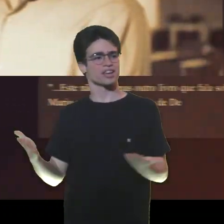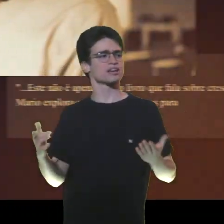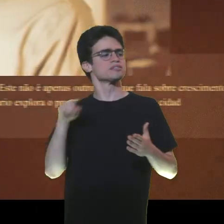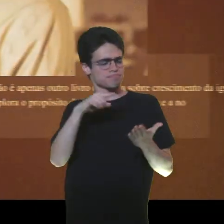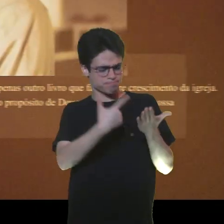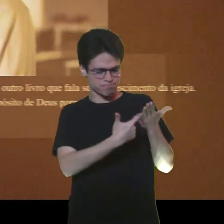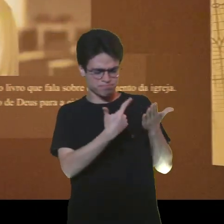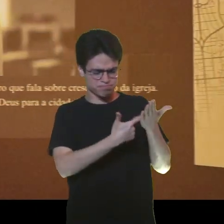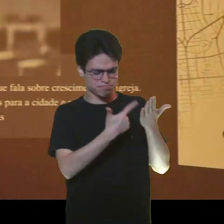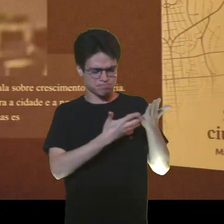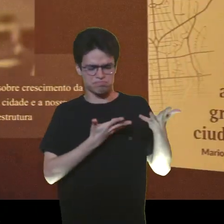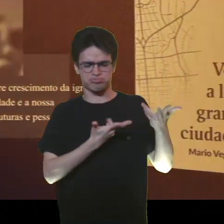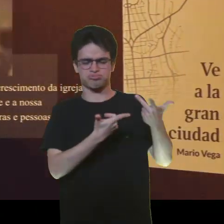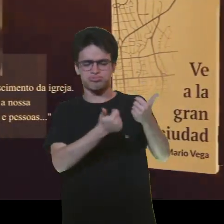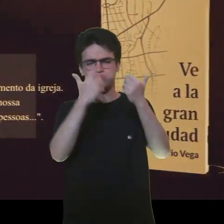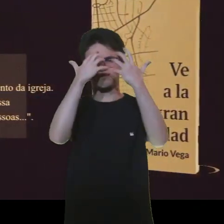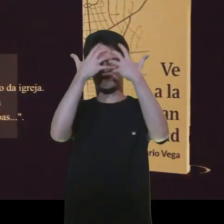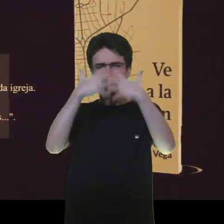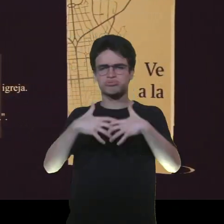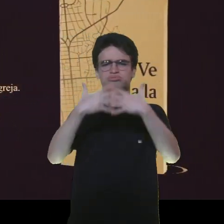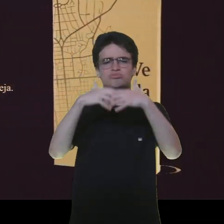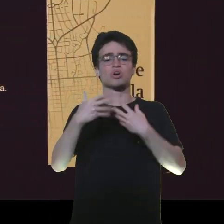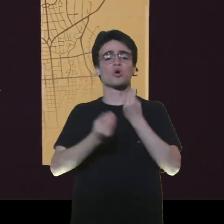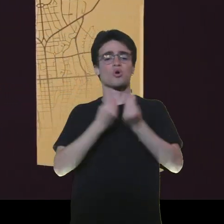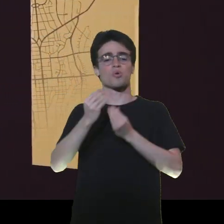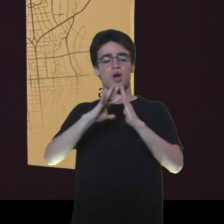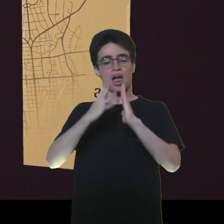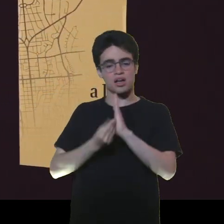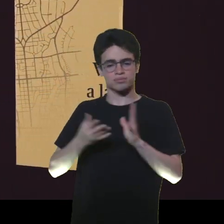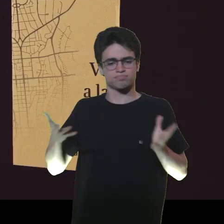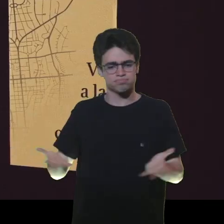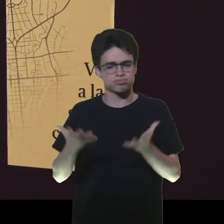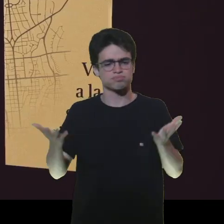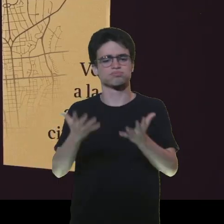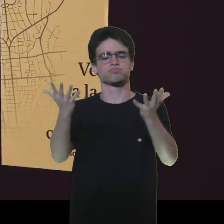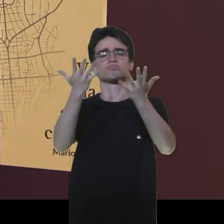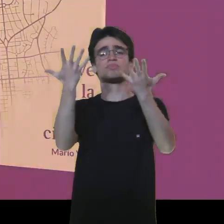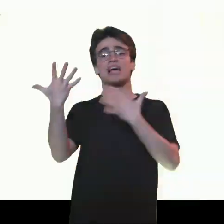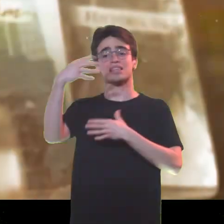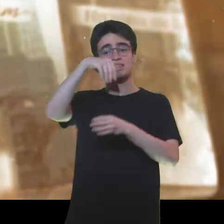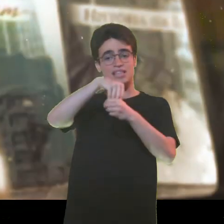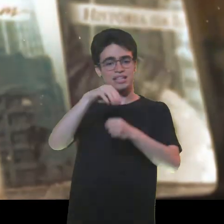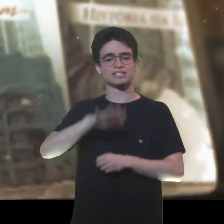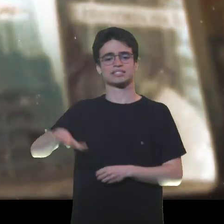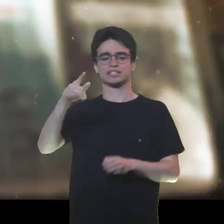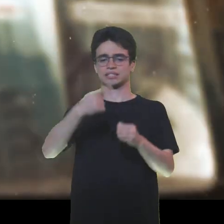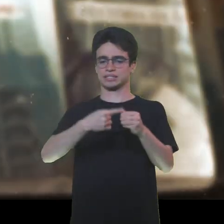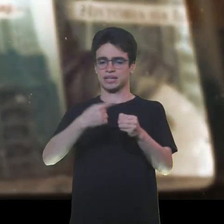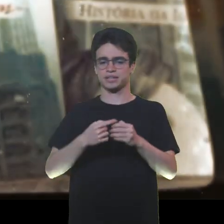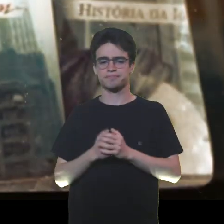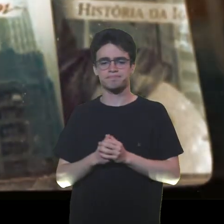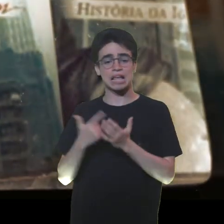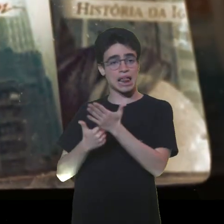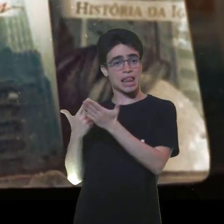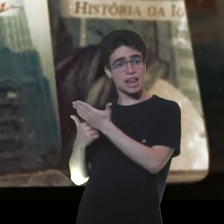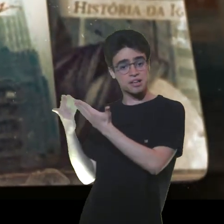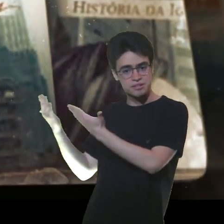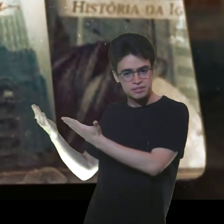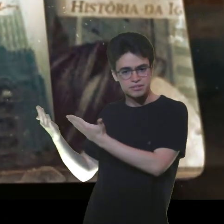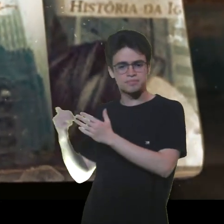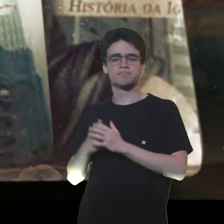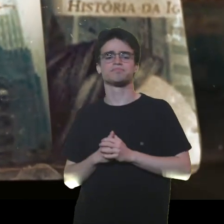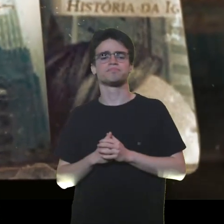uma excelente reflexão sobre o engajamento da igreja e das células em contextos urbanos. No livro Paixão e Persistência,